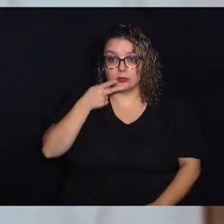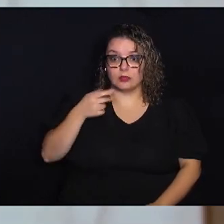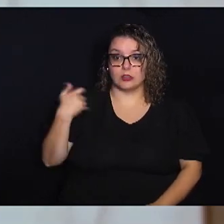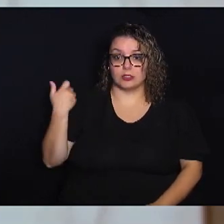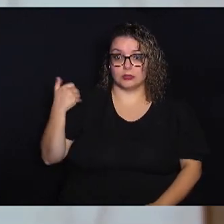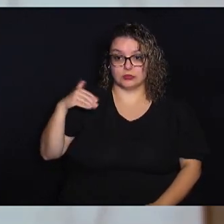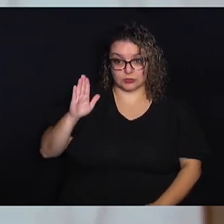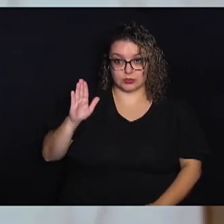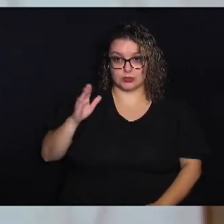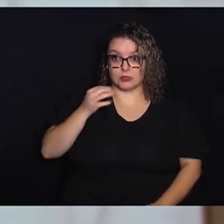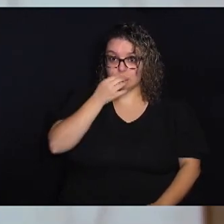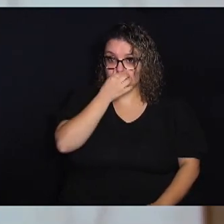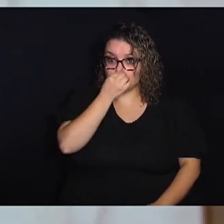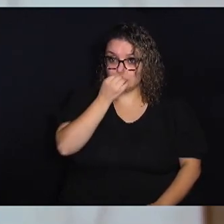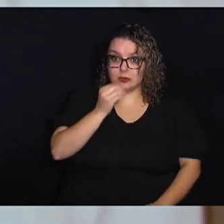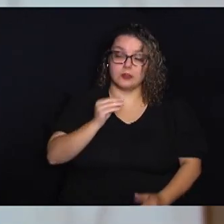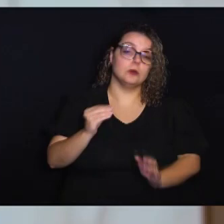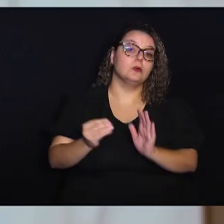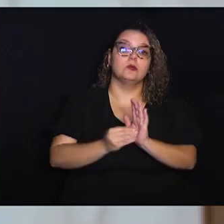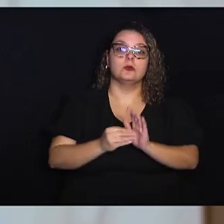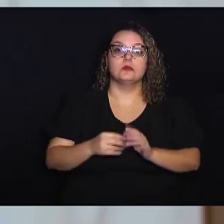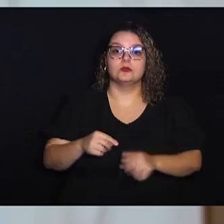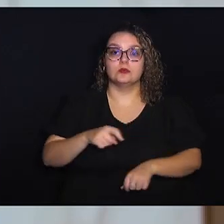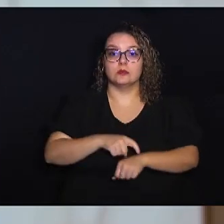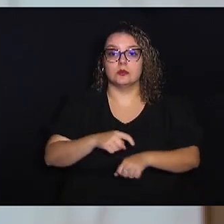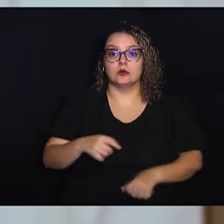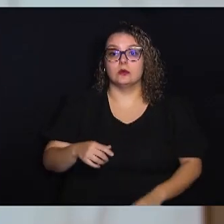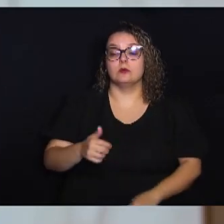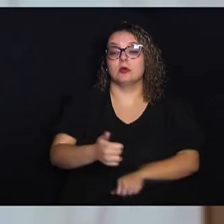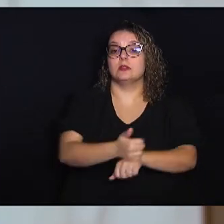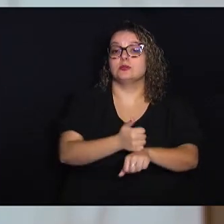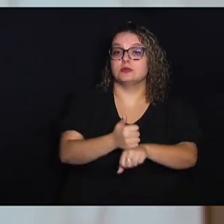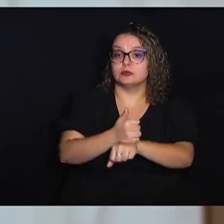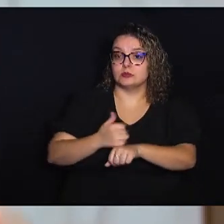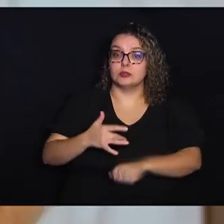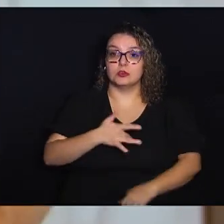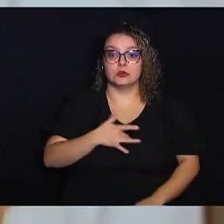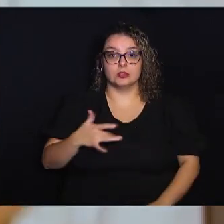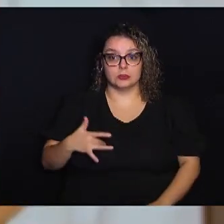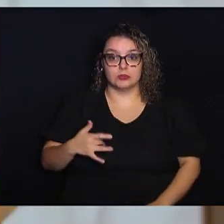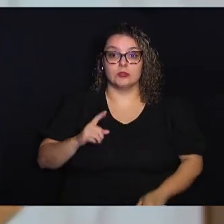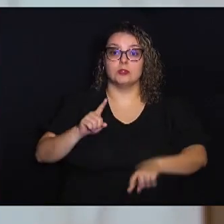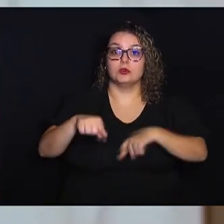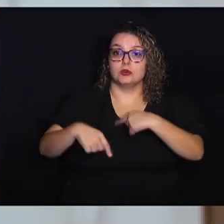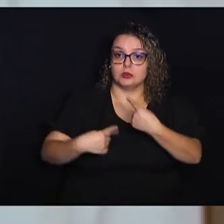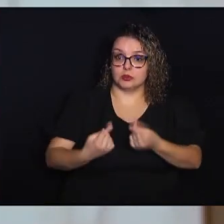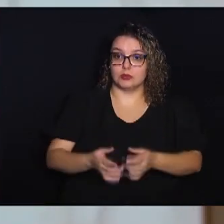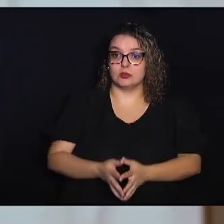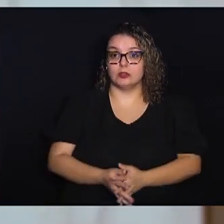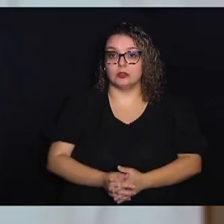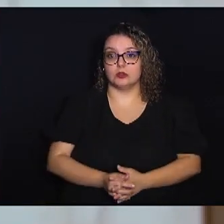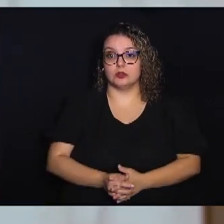adultos, só um último ponto é de que, para os profissionais de saúde e outros,